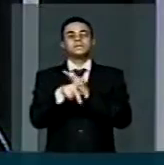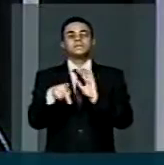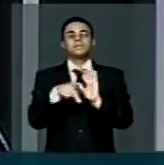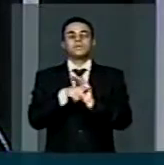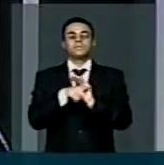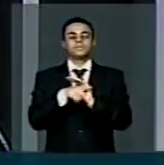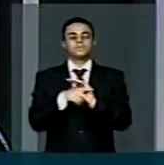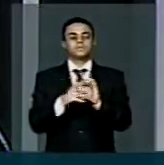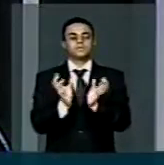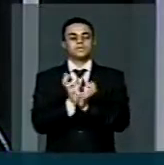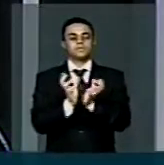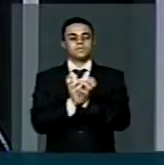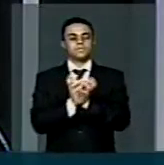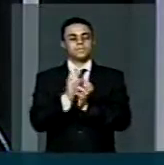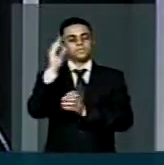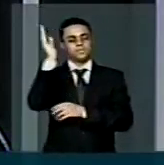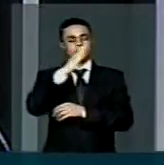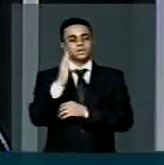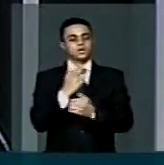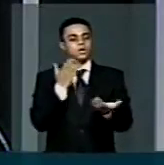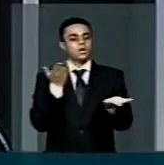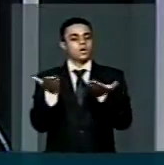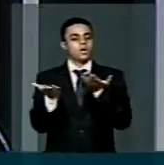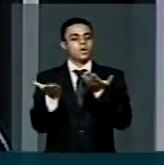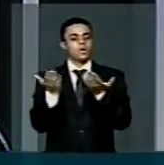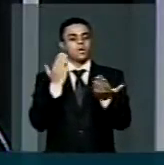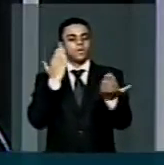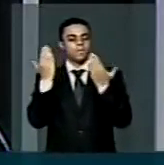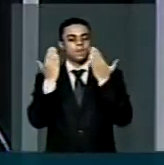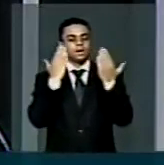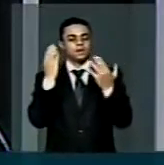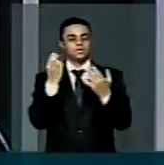Tributação, comparando os 30 países com maior carga